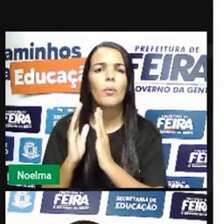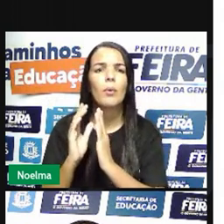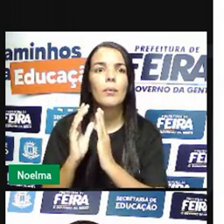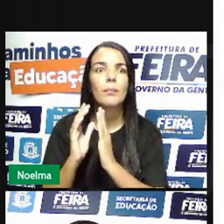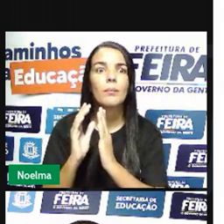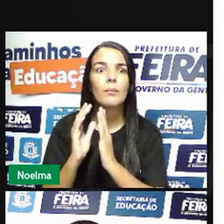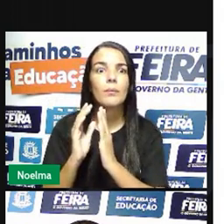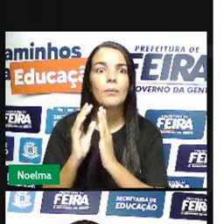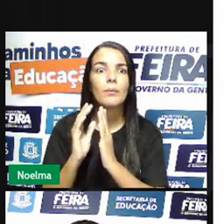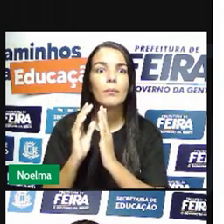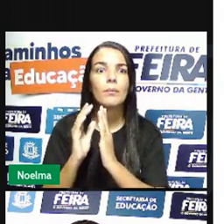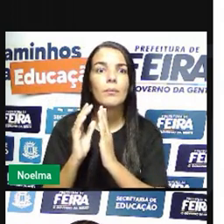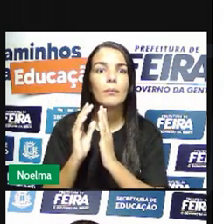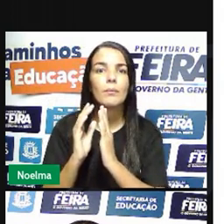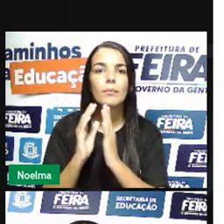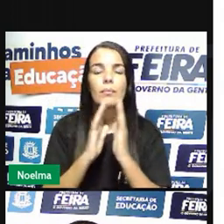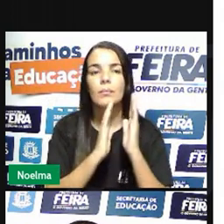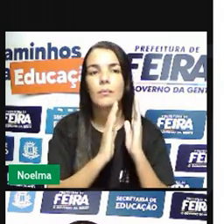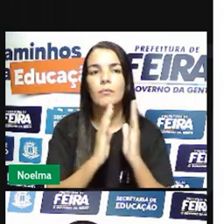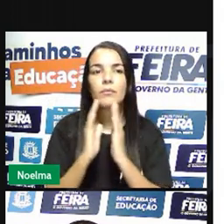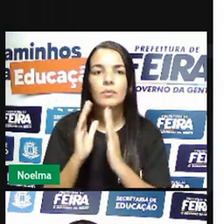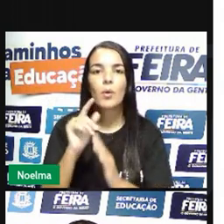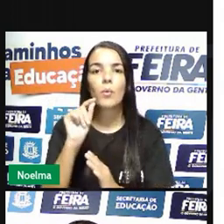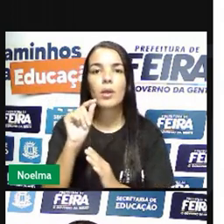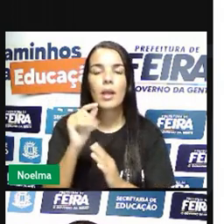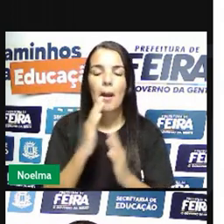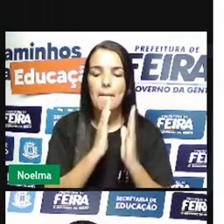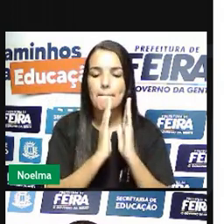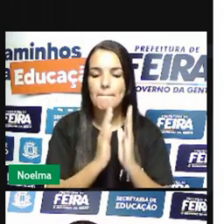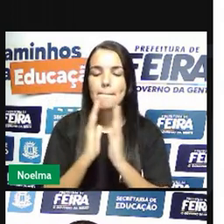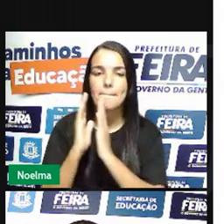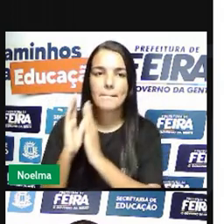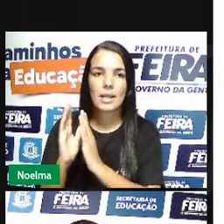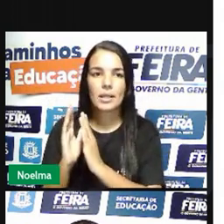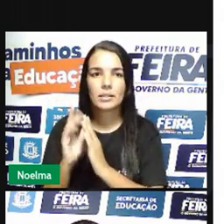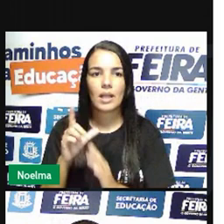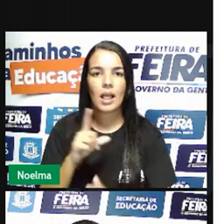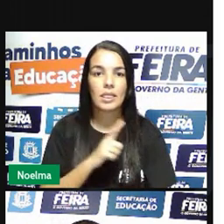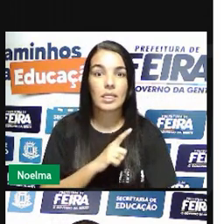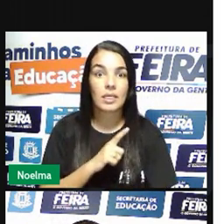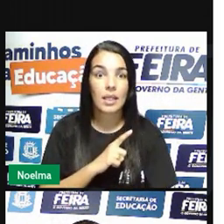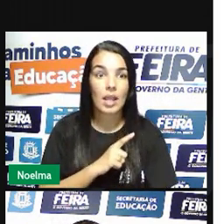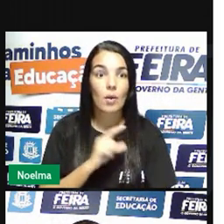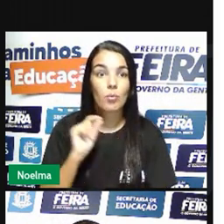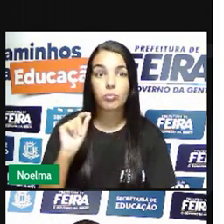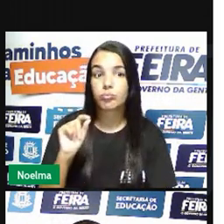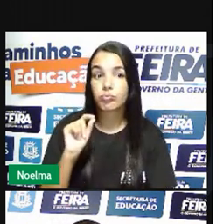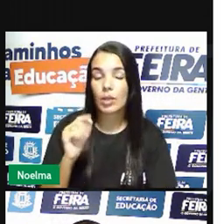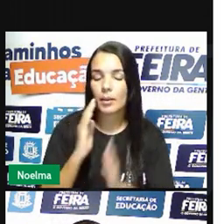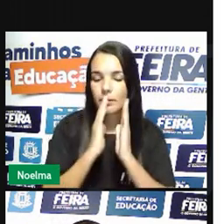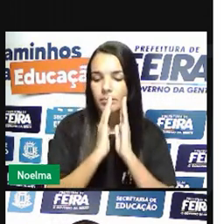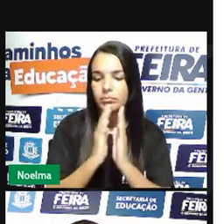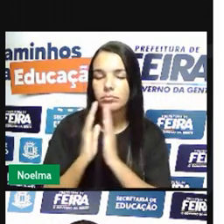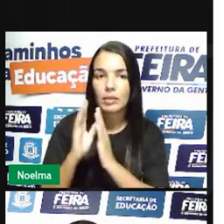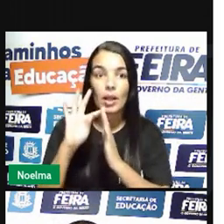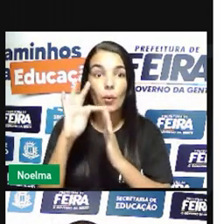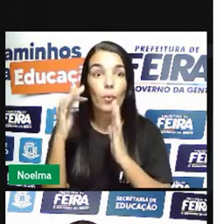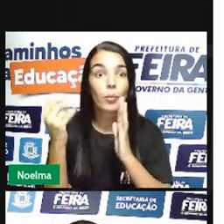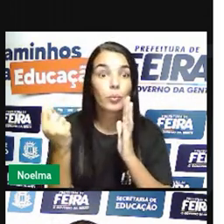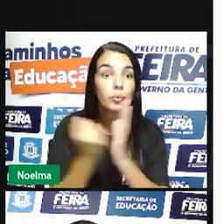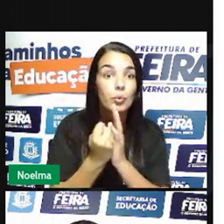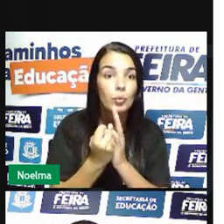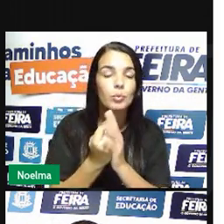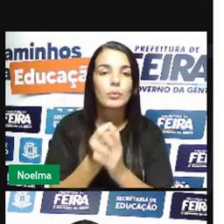logo fração é par ou melhor para São significa parte de um todo